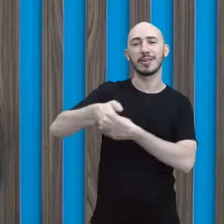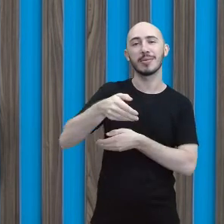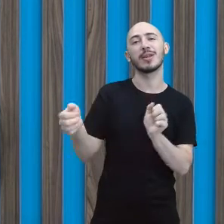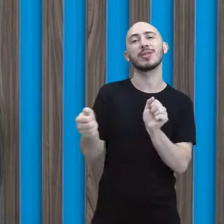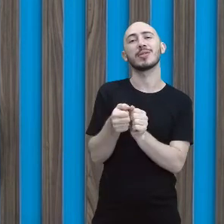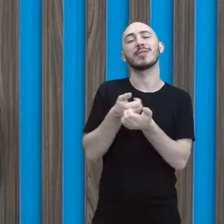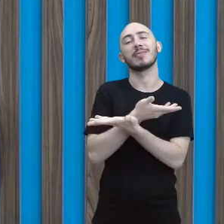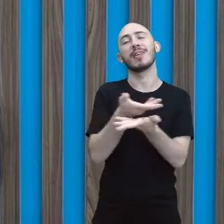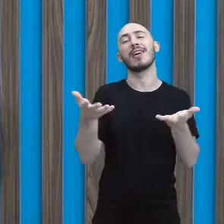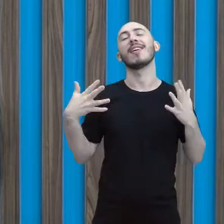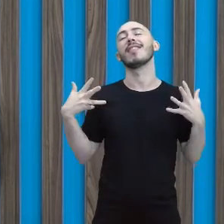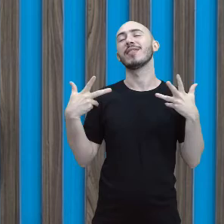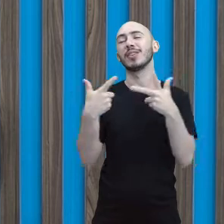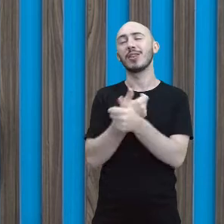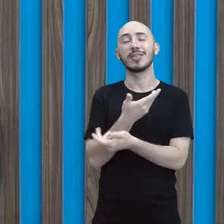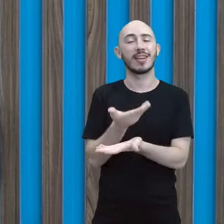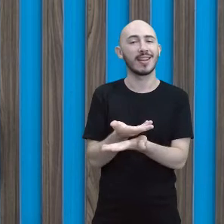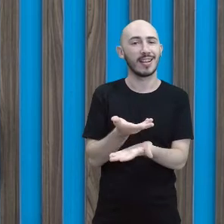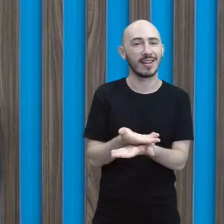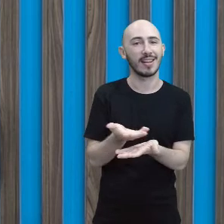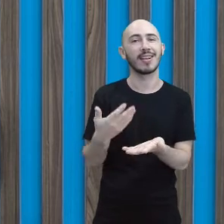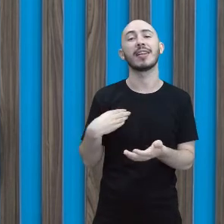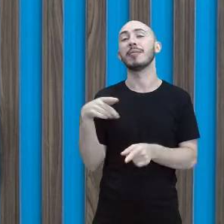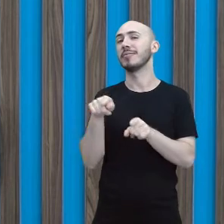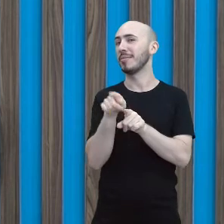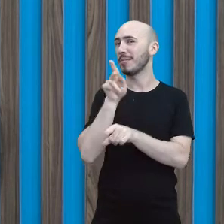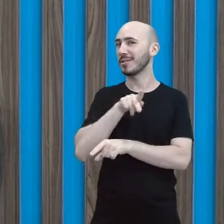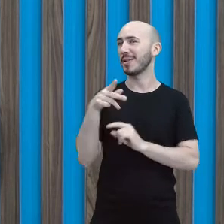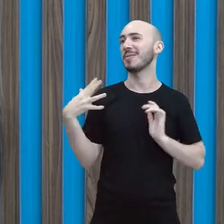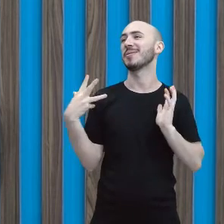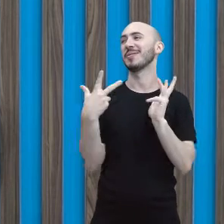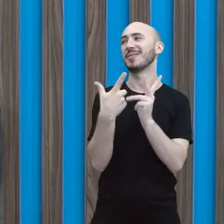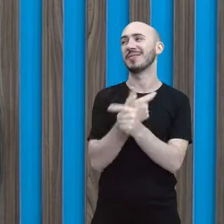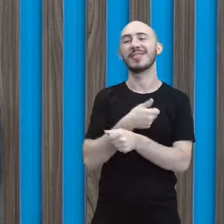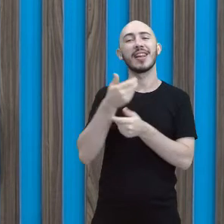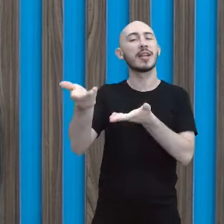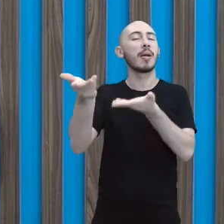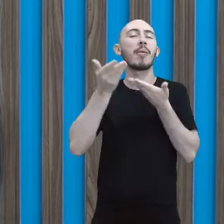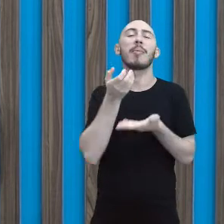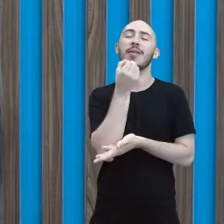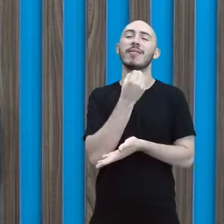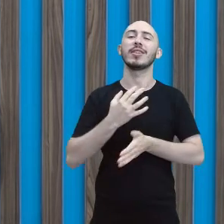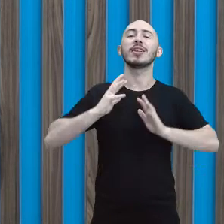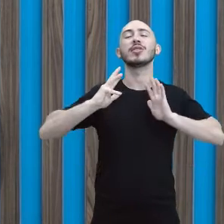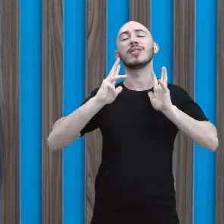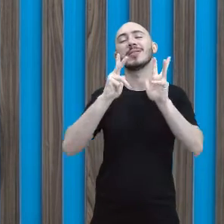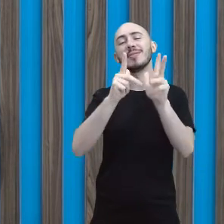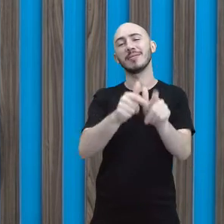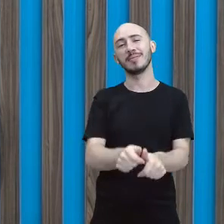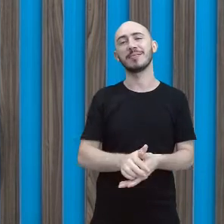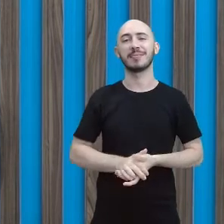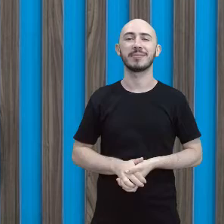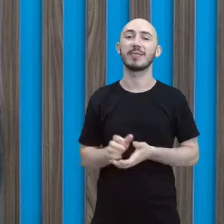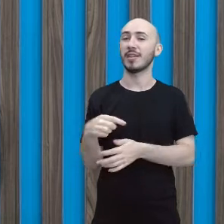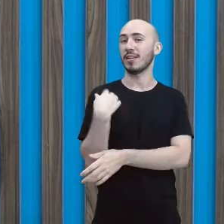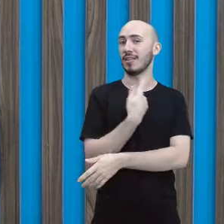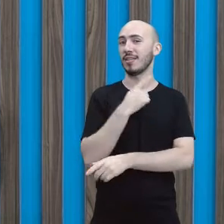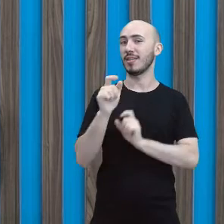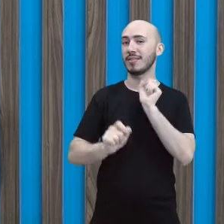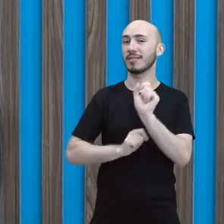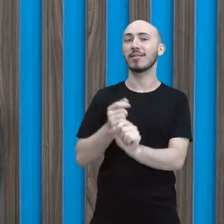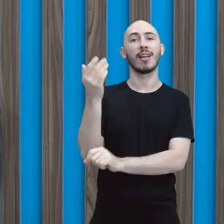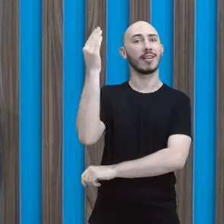dessa aula maravilhosa, com essa professora maravilhosa, certo? Sejam bem-vindos e bem-vindas, para a gente ficar